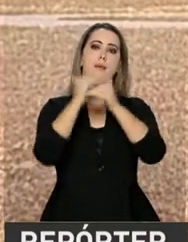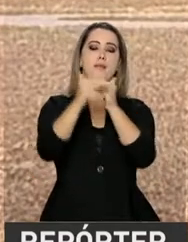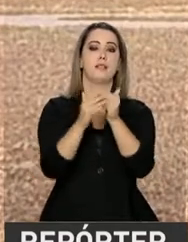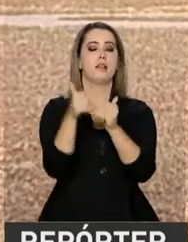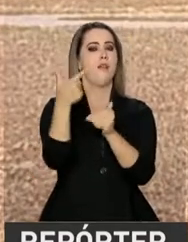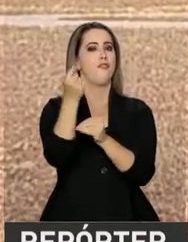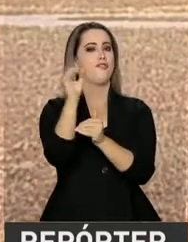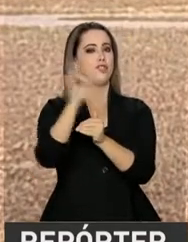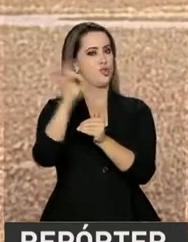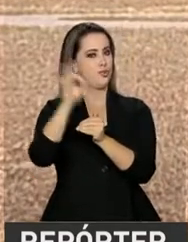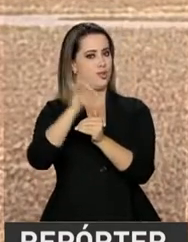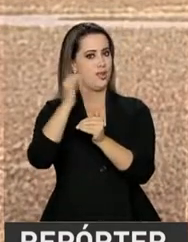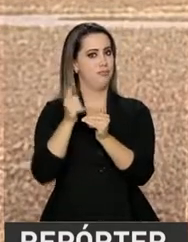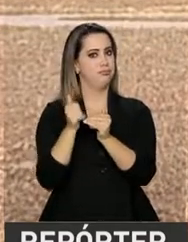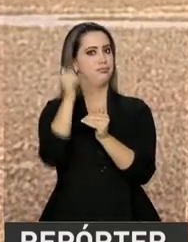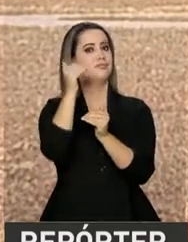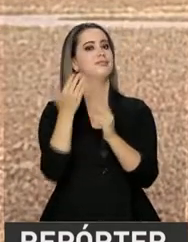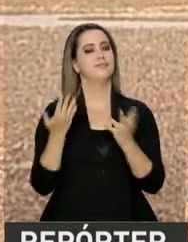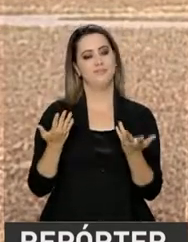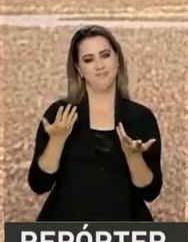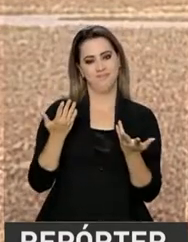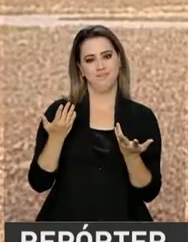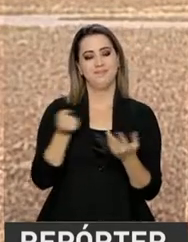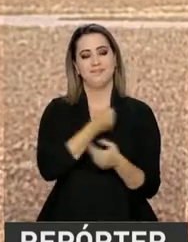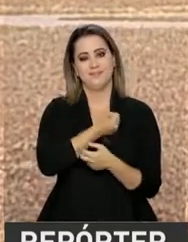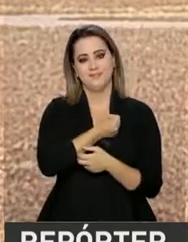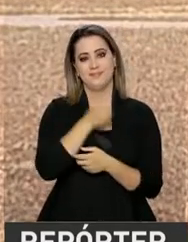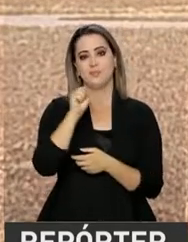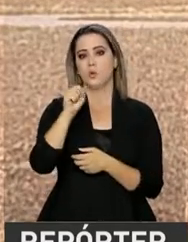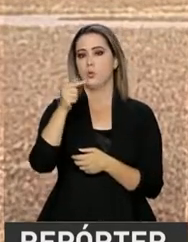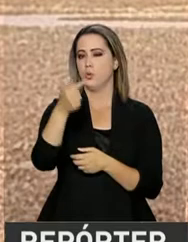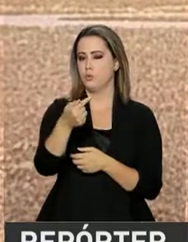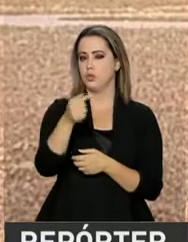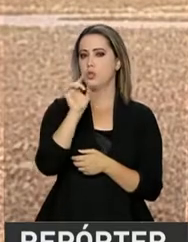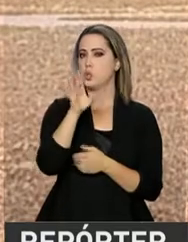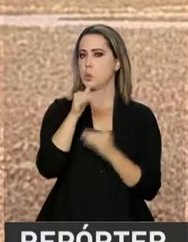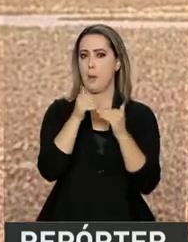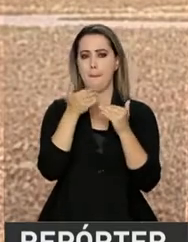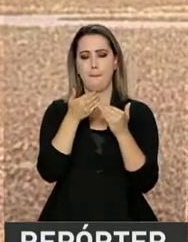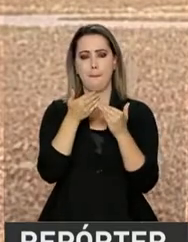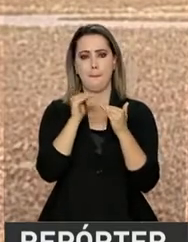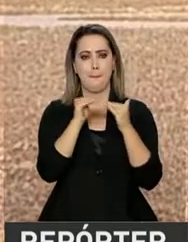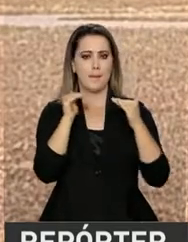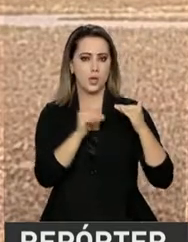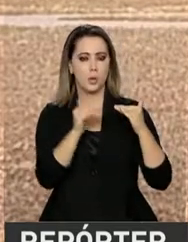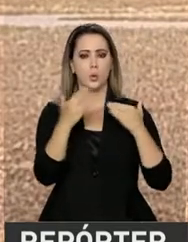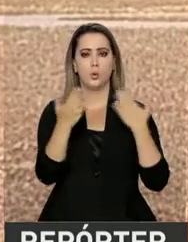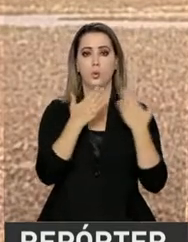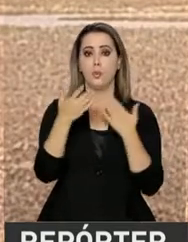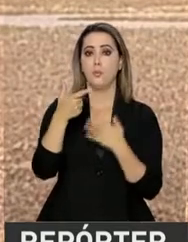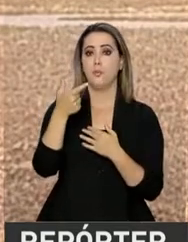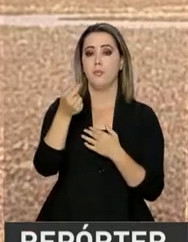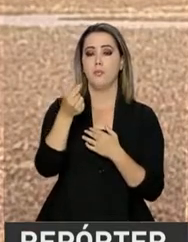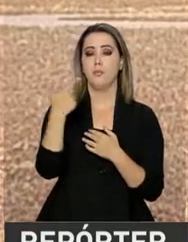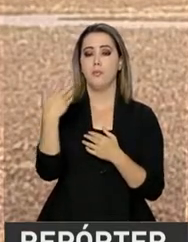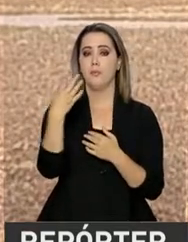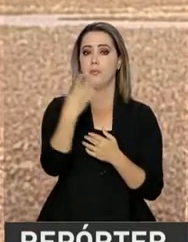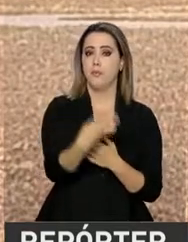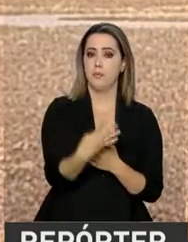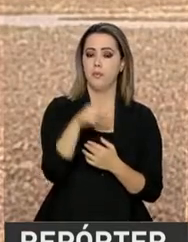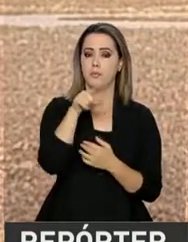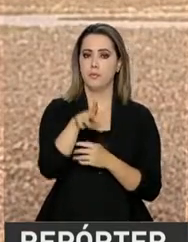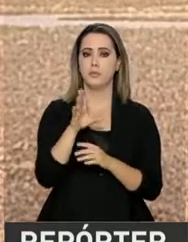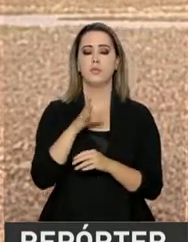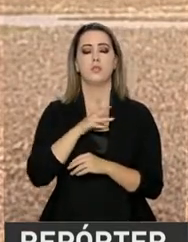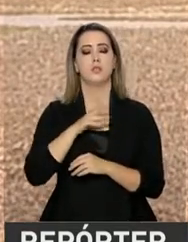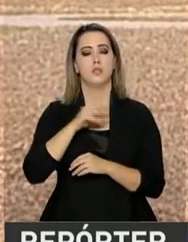20% esse número de 87 por cento só é inferior ao ano de 2014 quando foi registrado entre